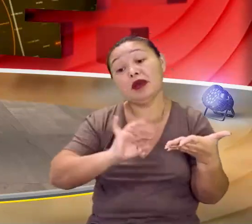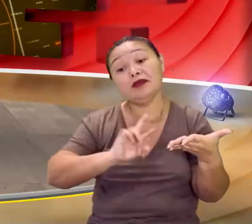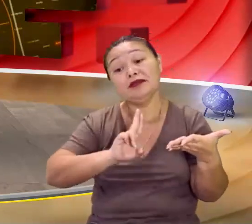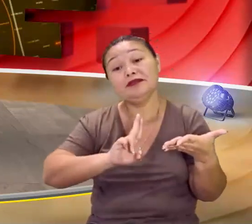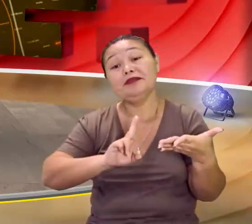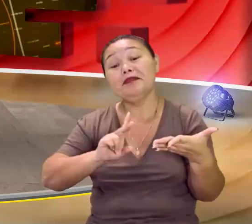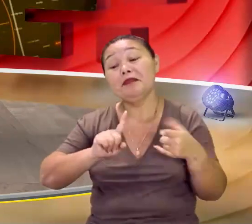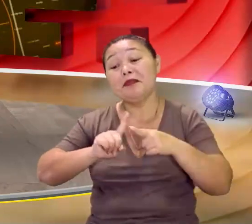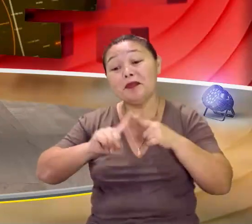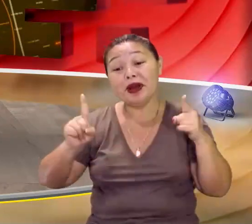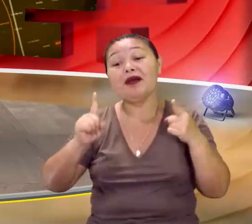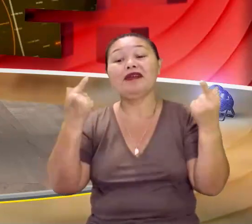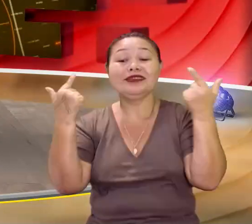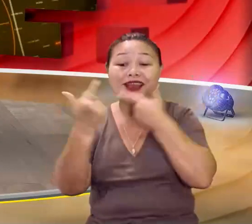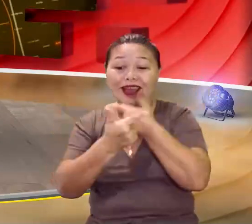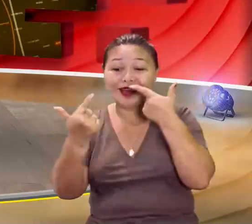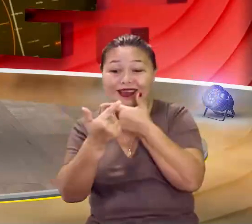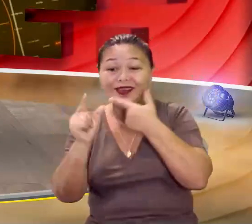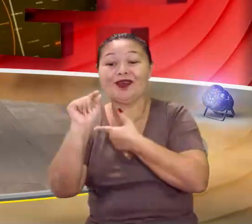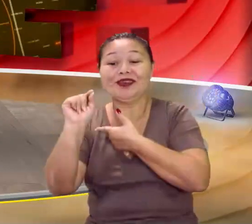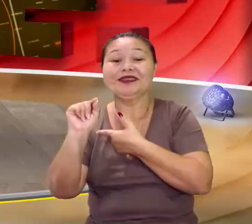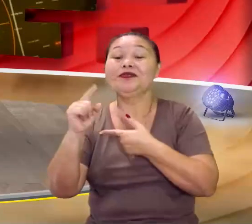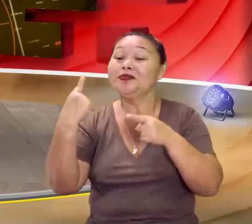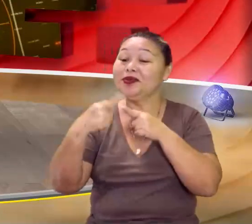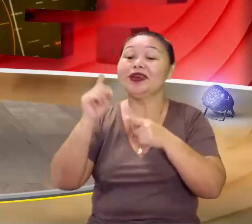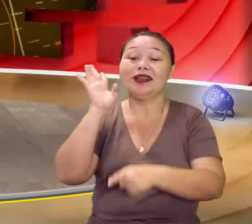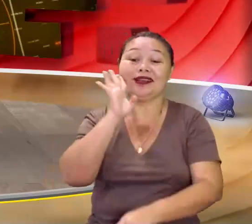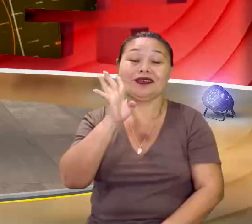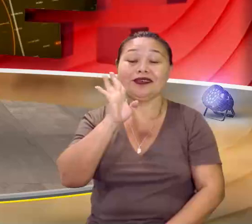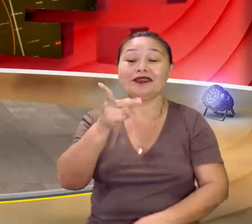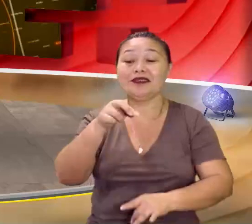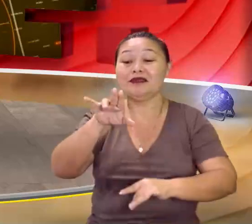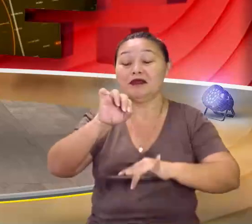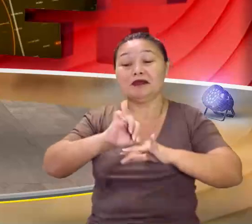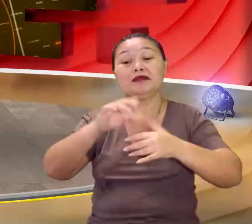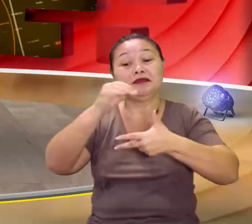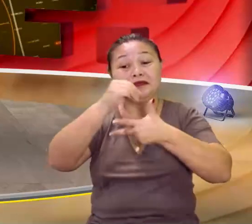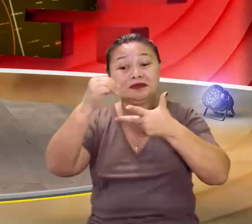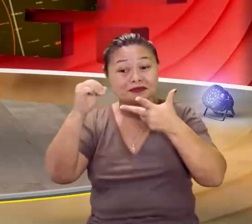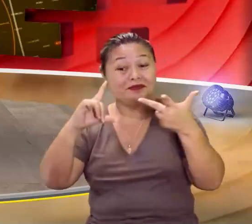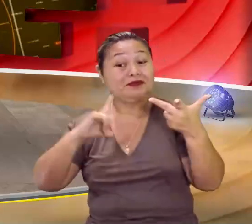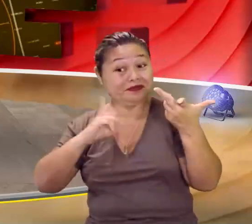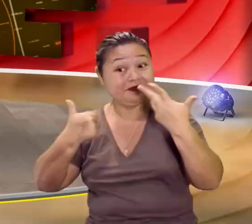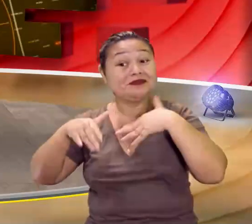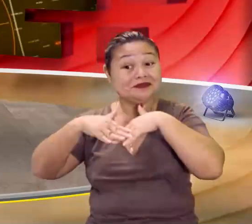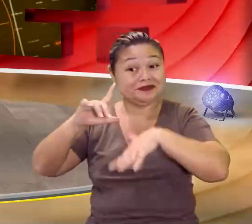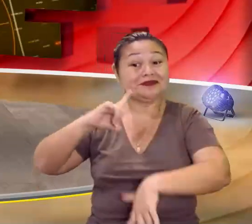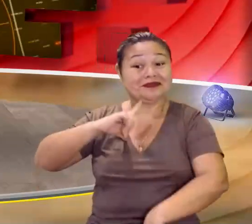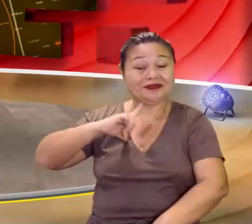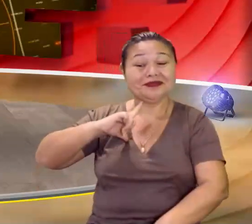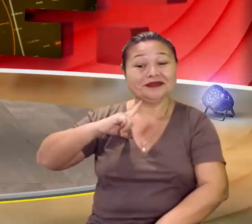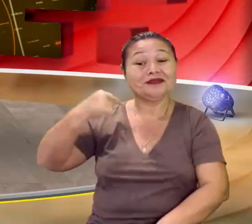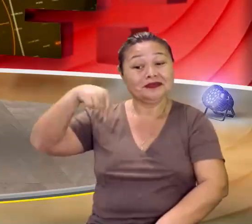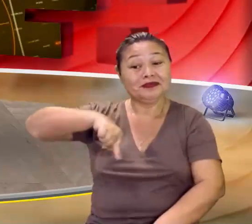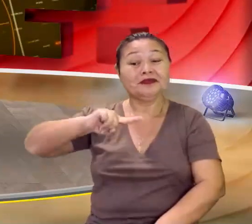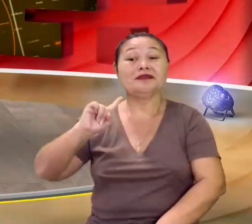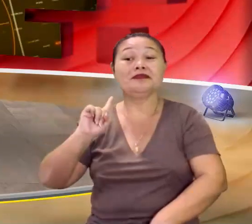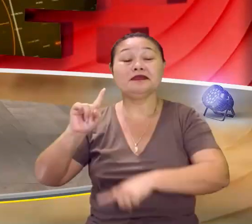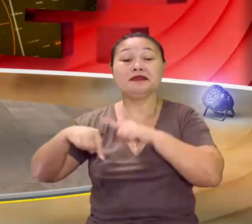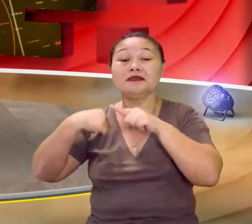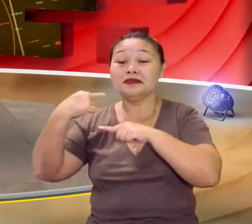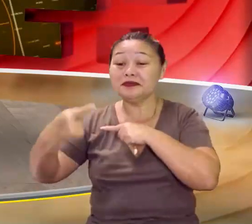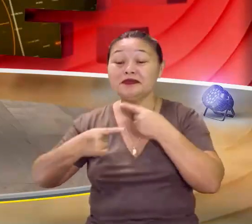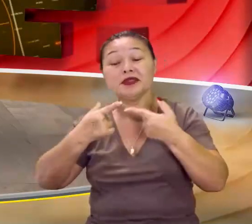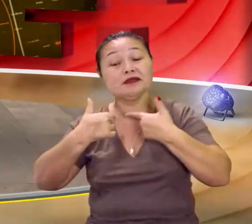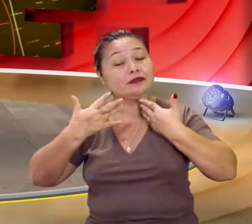nada, mas a gente vai rir um pouquinho porque é legal. Pois é, né? Pérolas do Enem, a matemática também tem, tá? A gente vai trazer aqui para vocês, para a gente dar